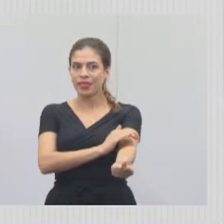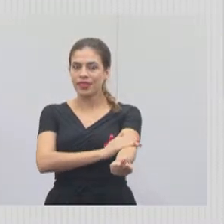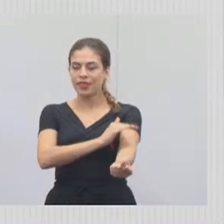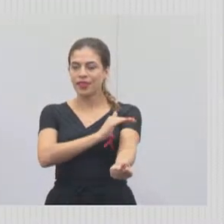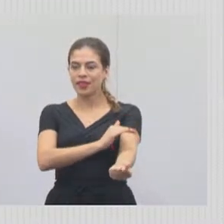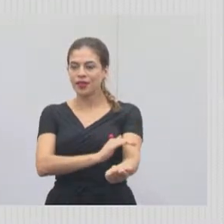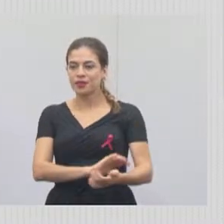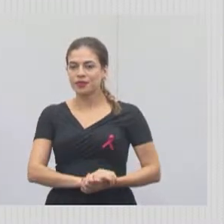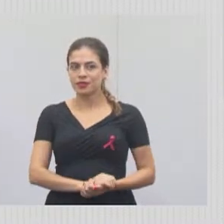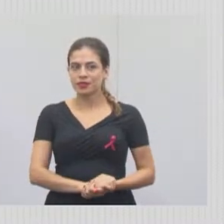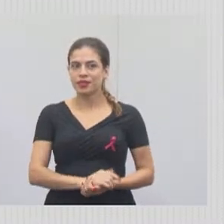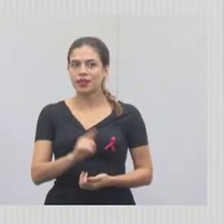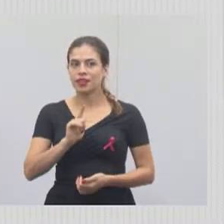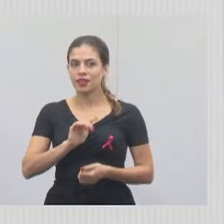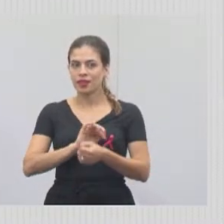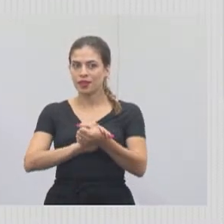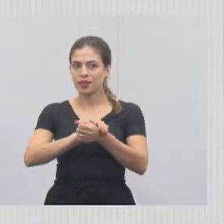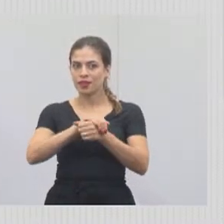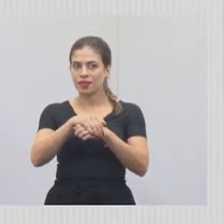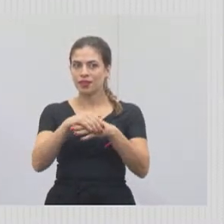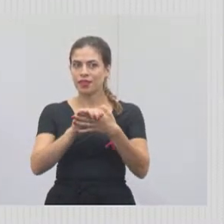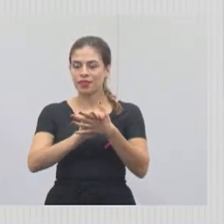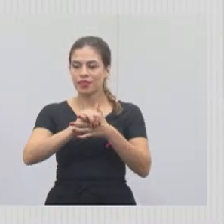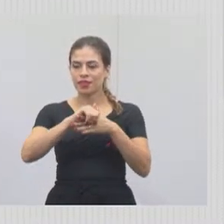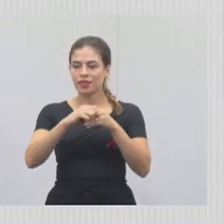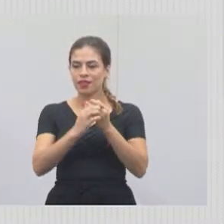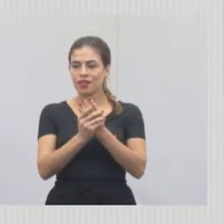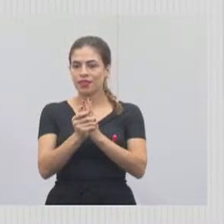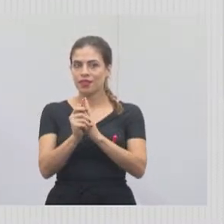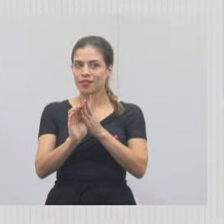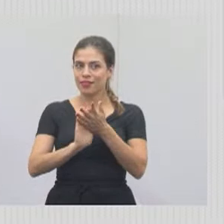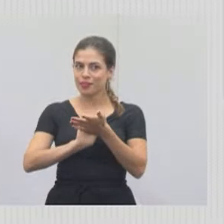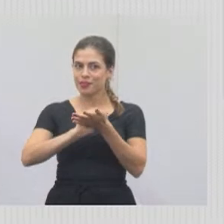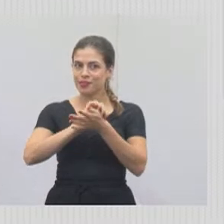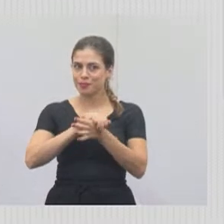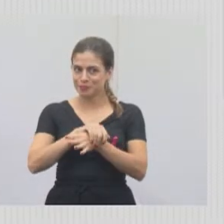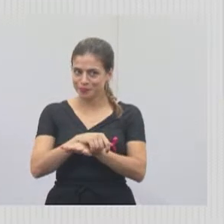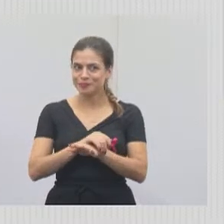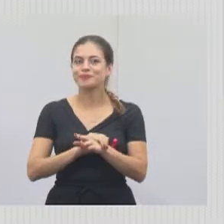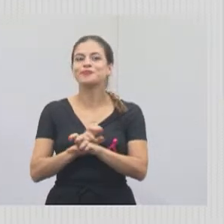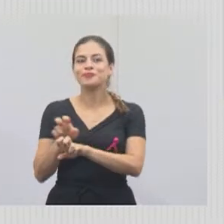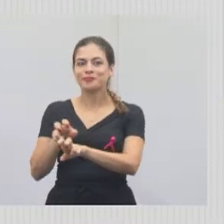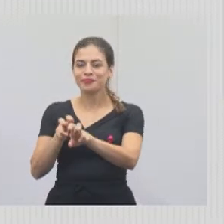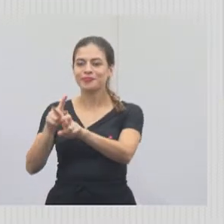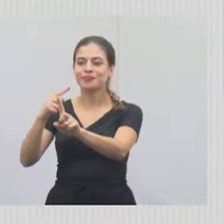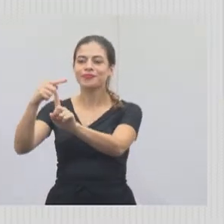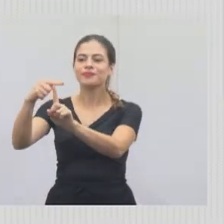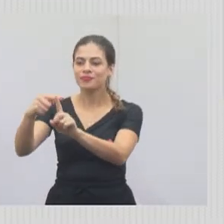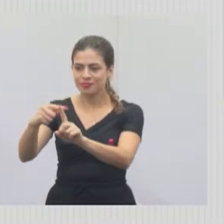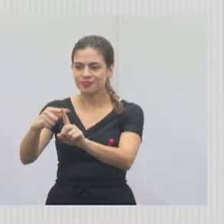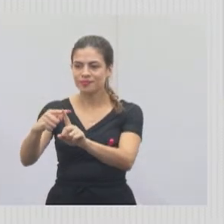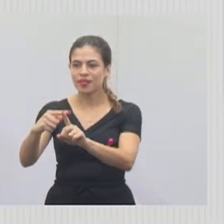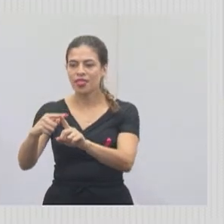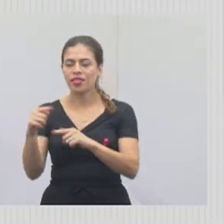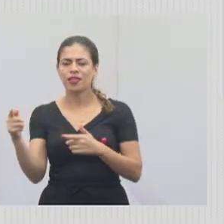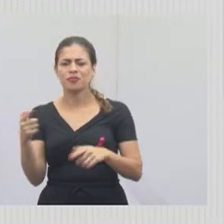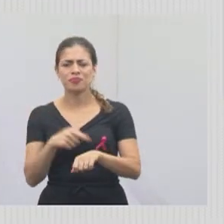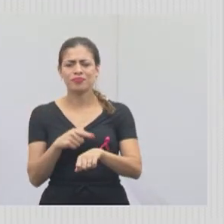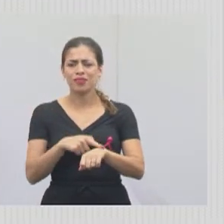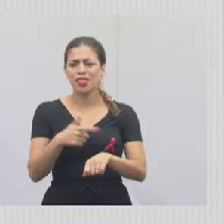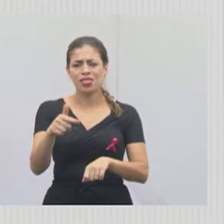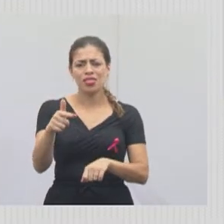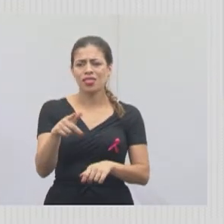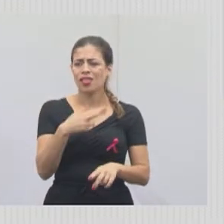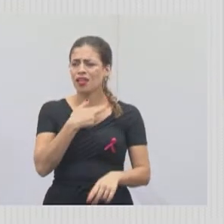Tivemos ali massagem nos pés, né? Desses romeiros, porque, gente, nessa hora não tem religião.